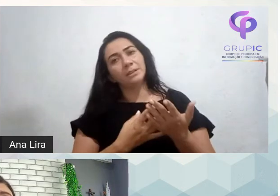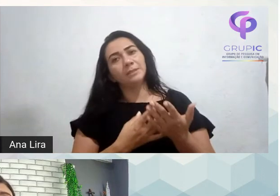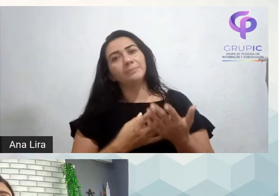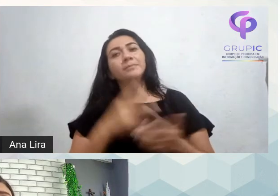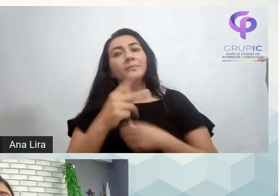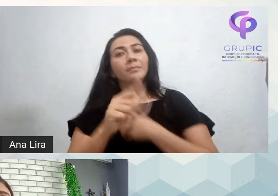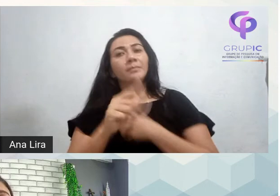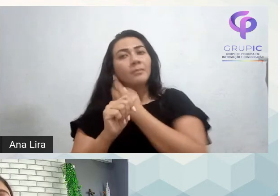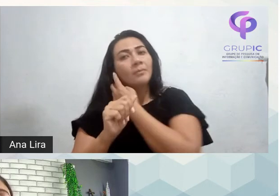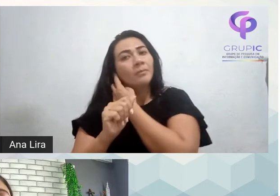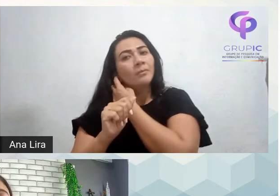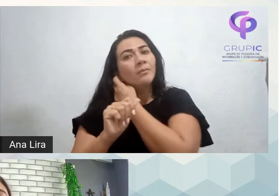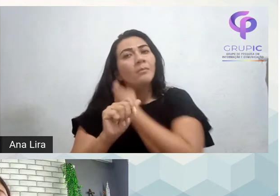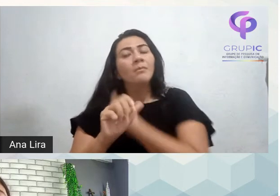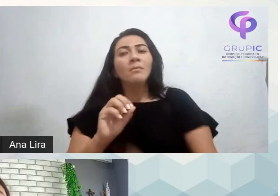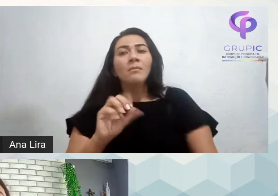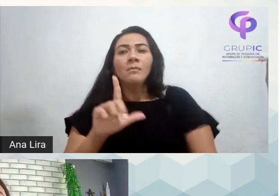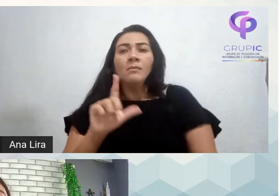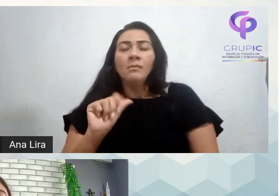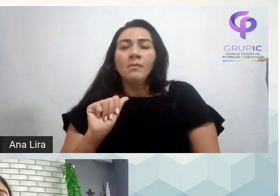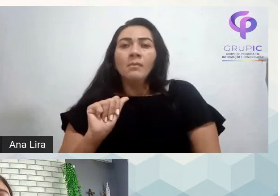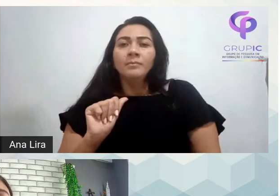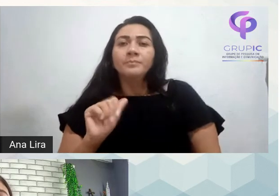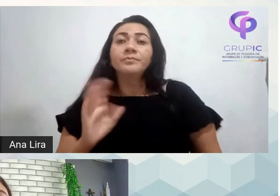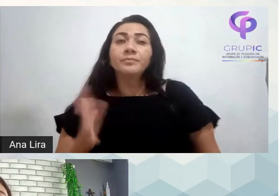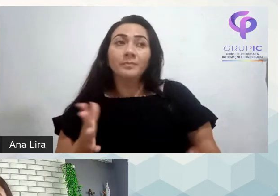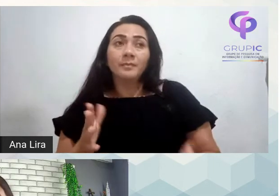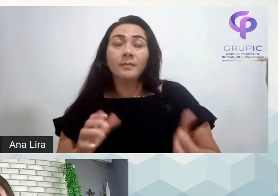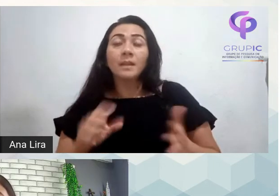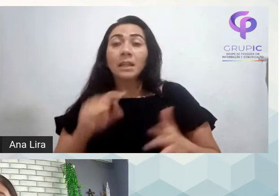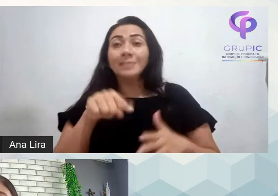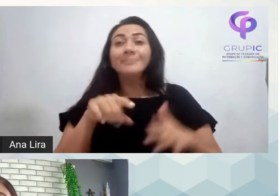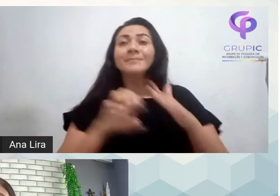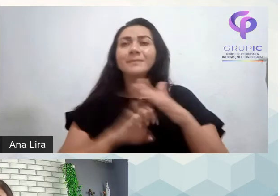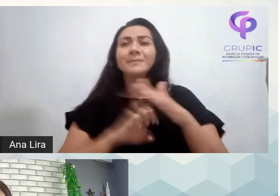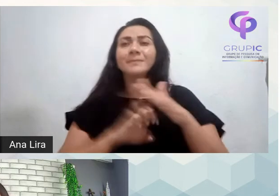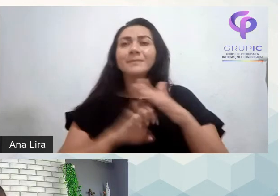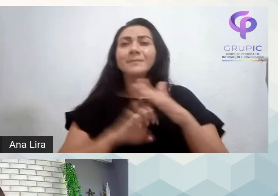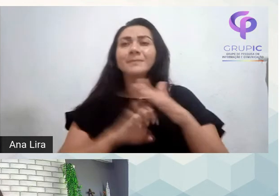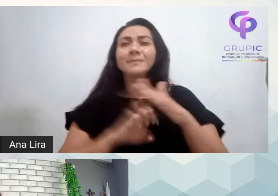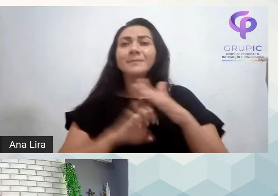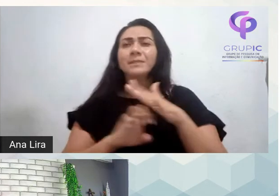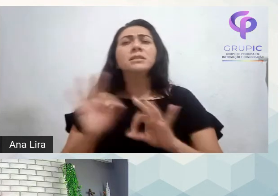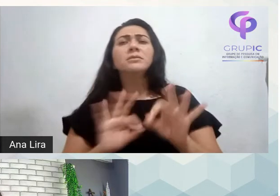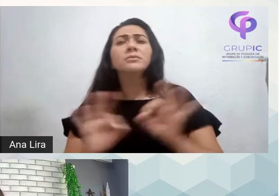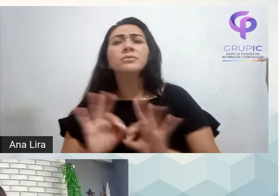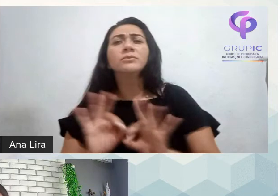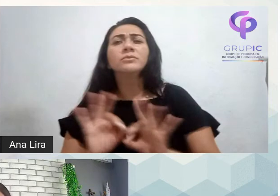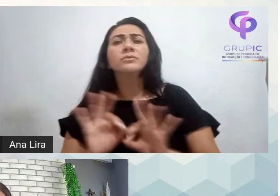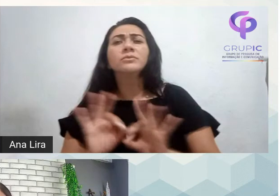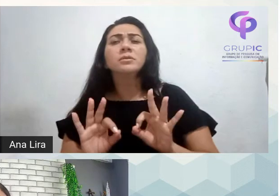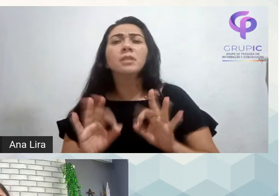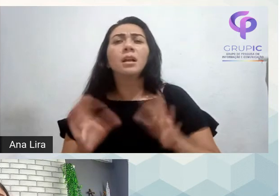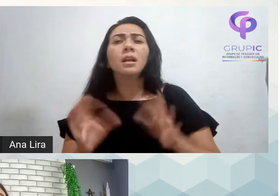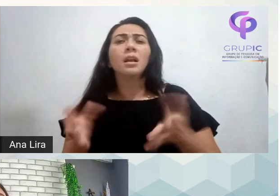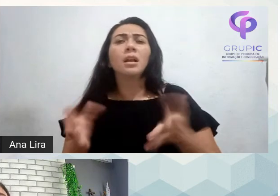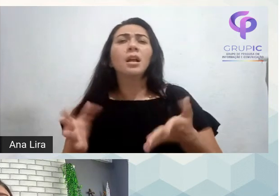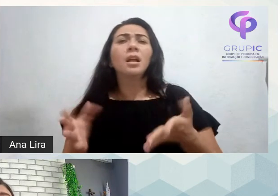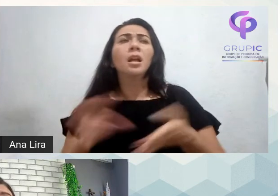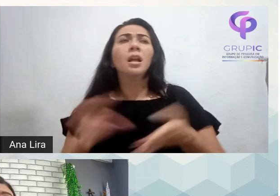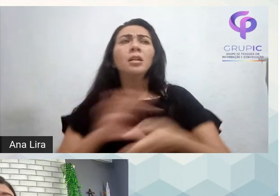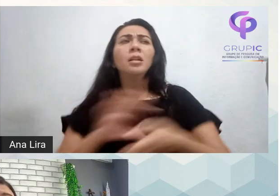muitos investidores, incentivadores aqui na empresa, o que eles, de um modo geral, o que eles medem? Primeiro, eles têm